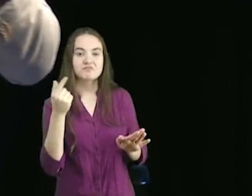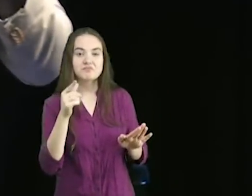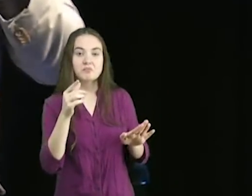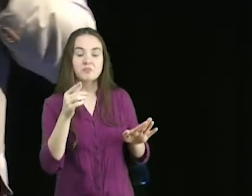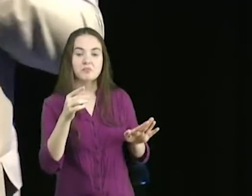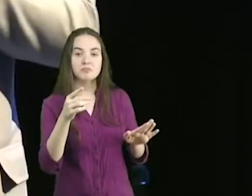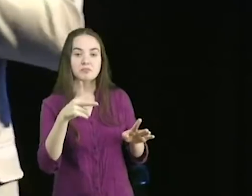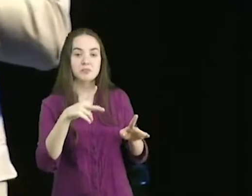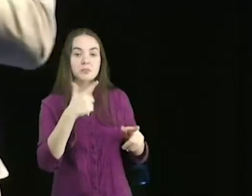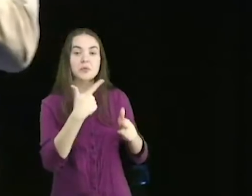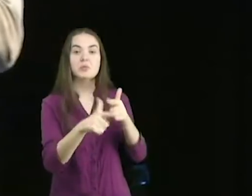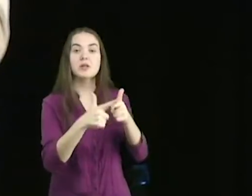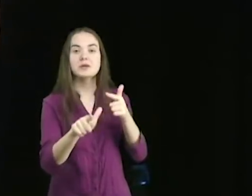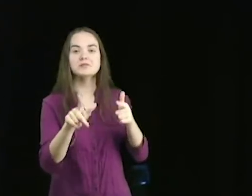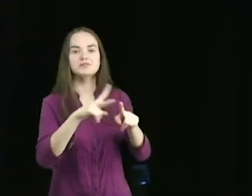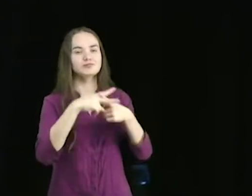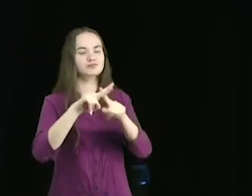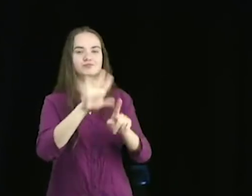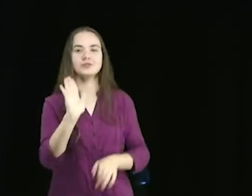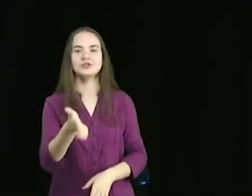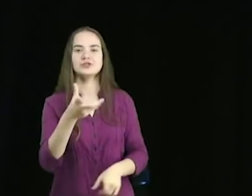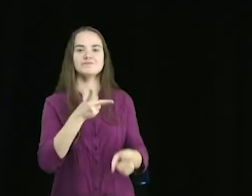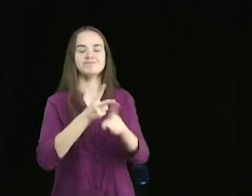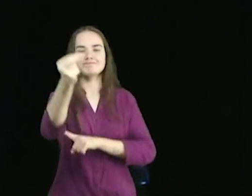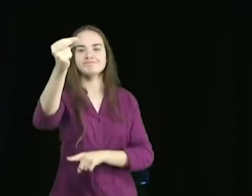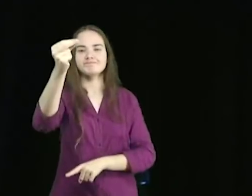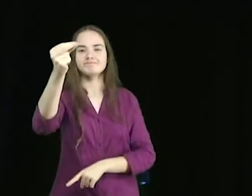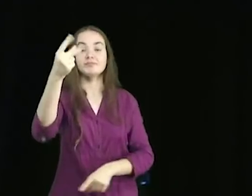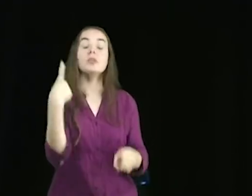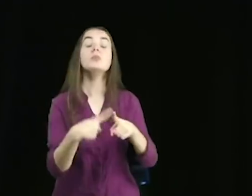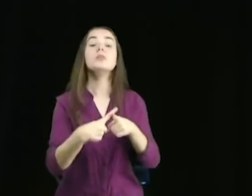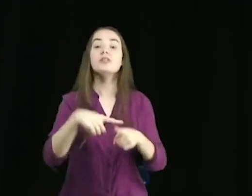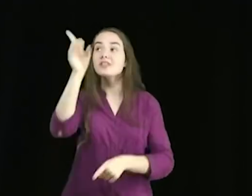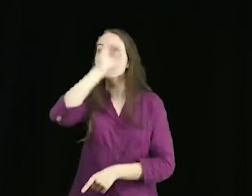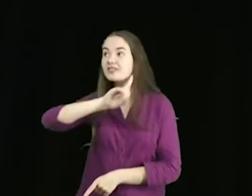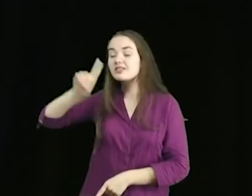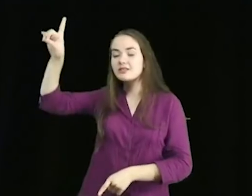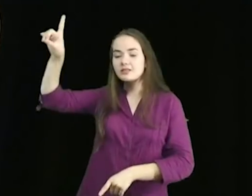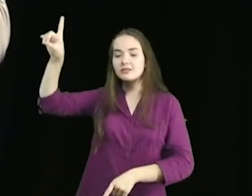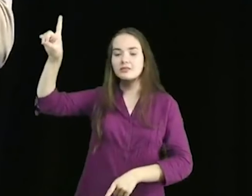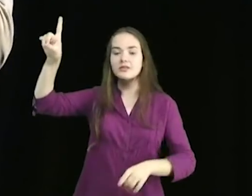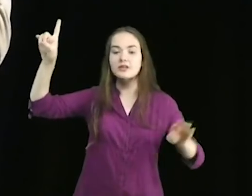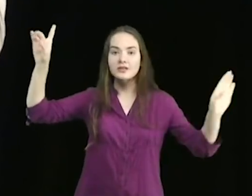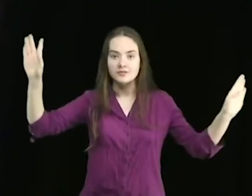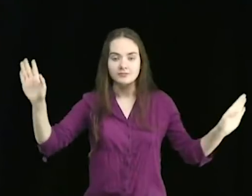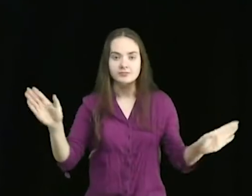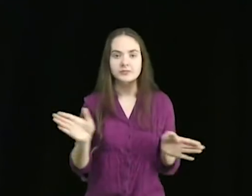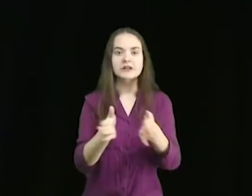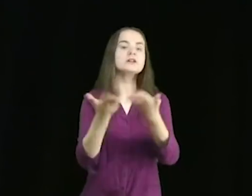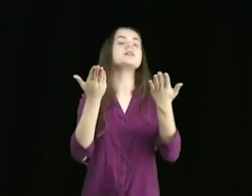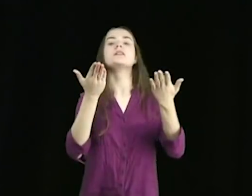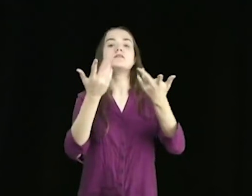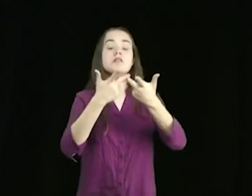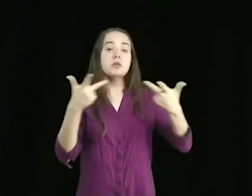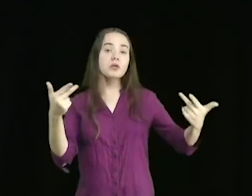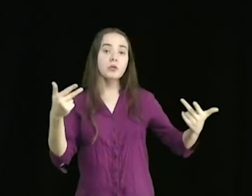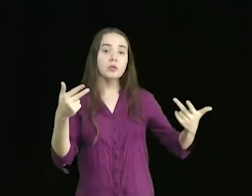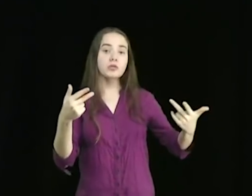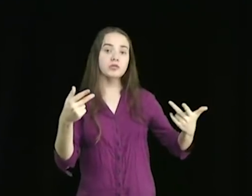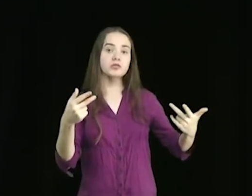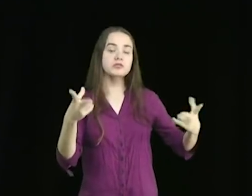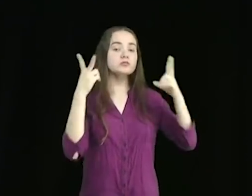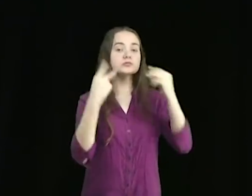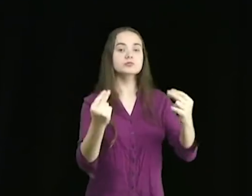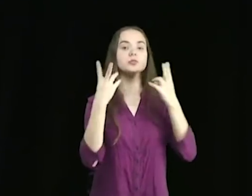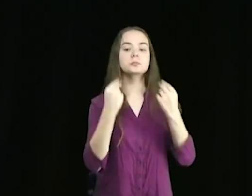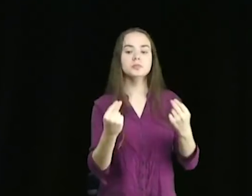está resolvido. Por quê? Porque Deus, Ele opera naquilo que é ordinário, naquilo